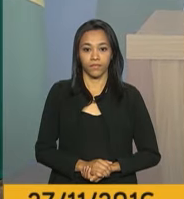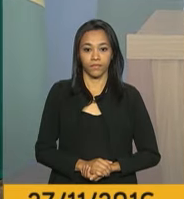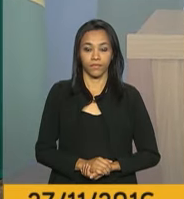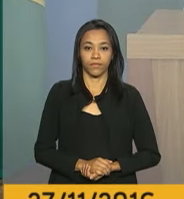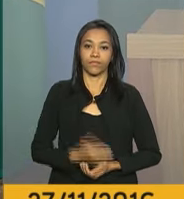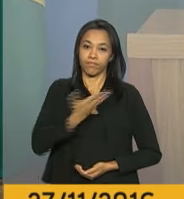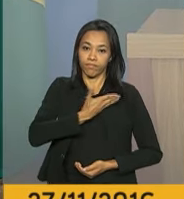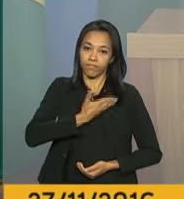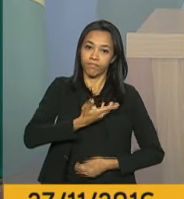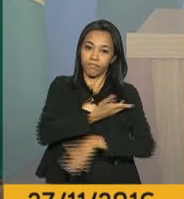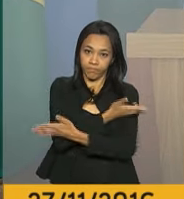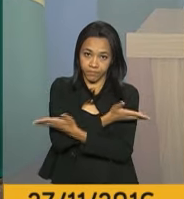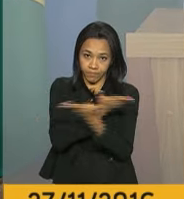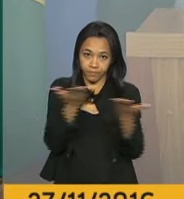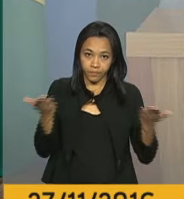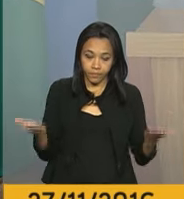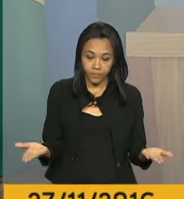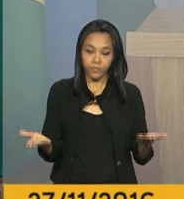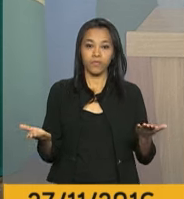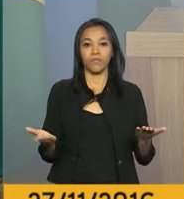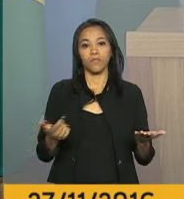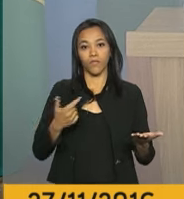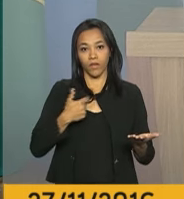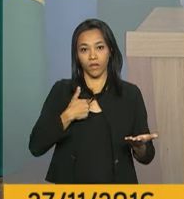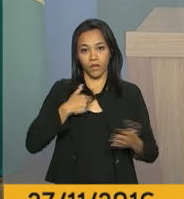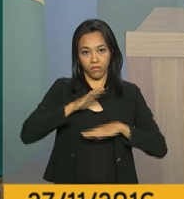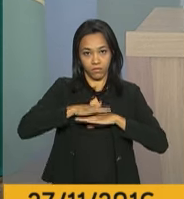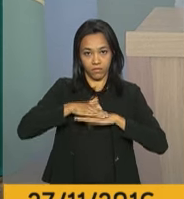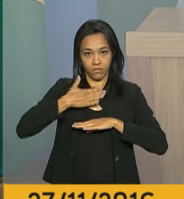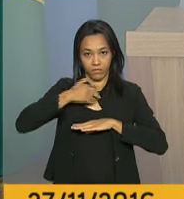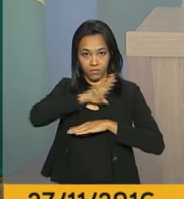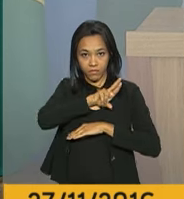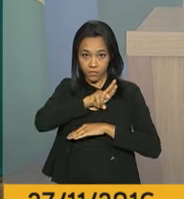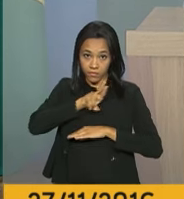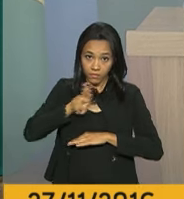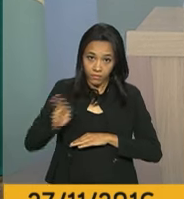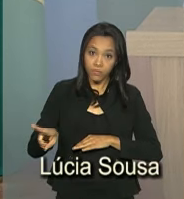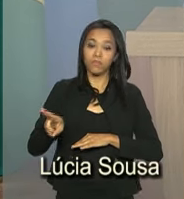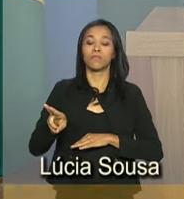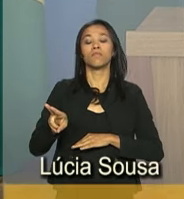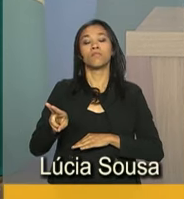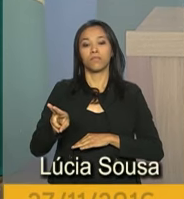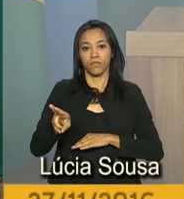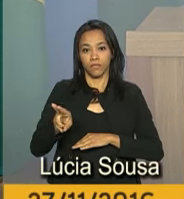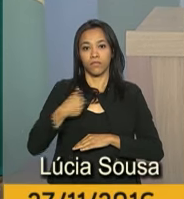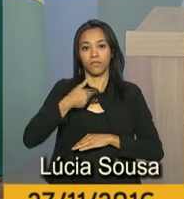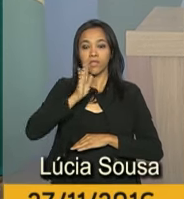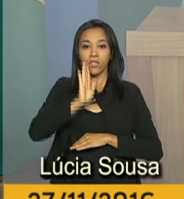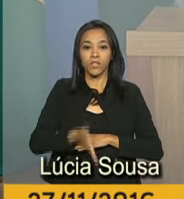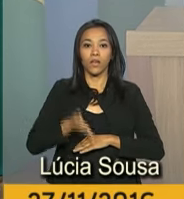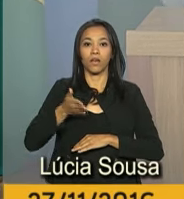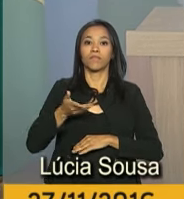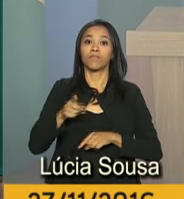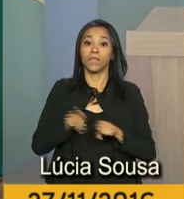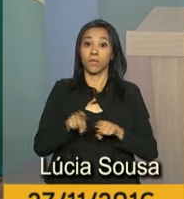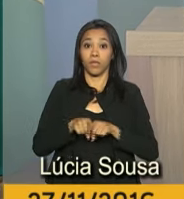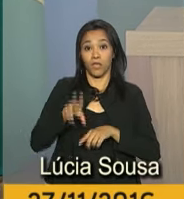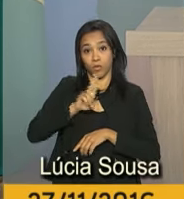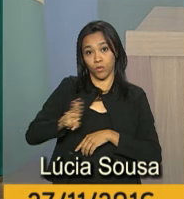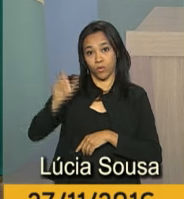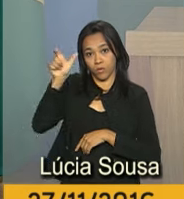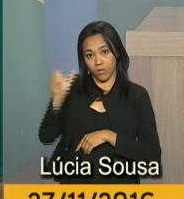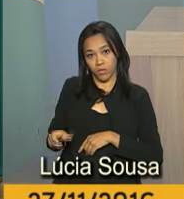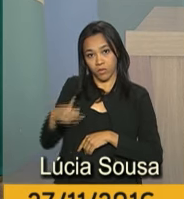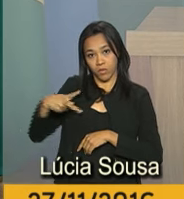Bom, meus amigos, eu quero, em meu nome pessoal, e naturalmente, desde já, em nome do presidente Renan, do